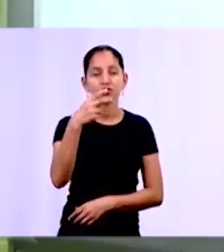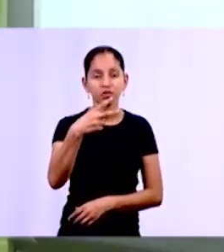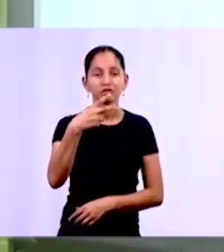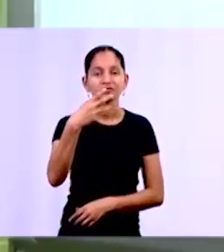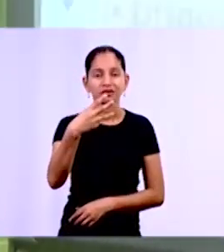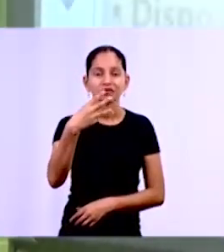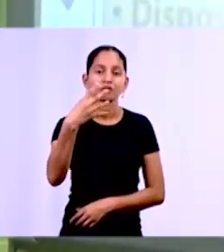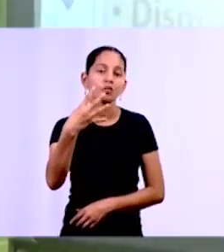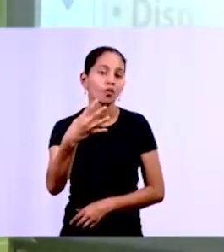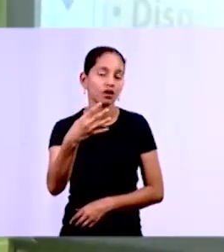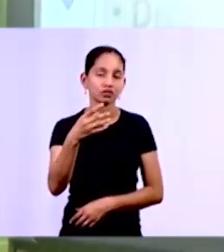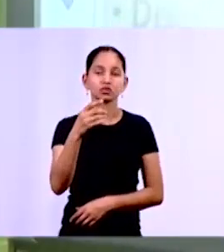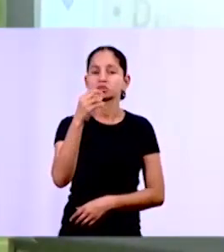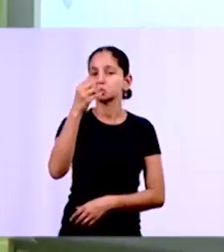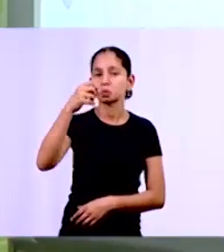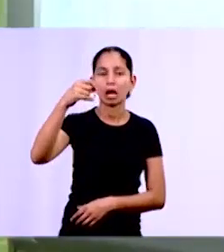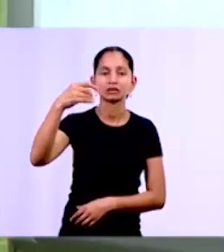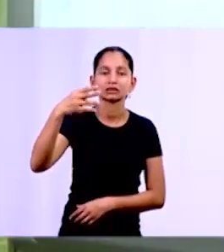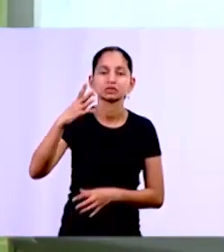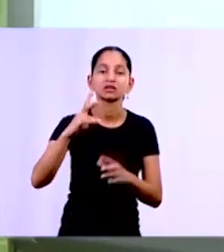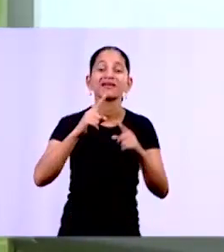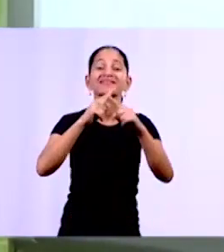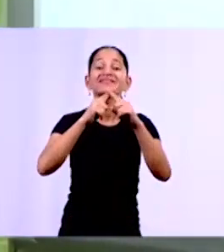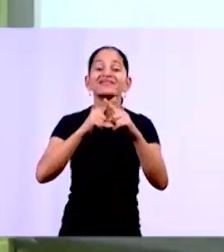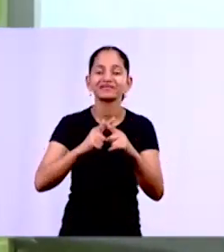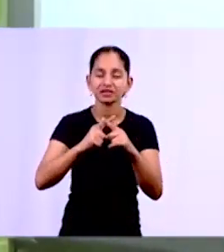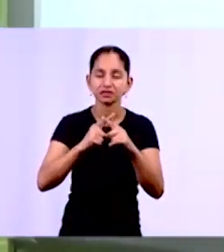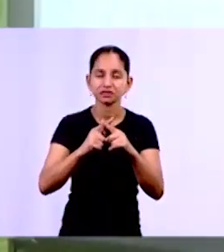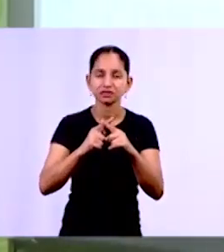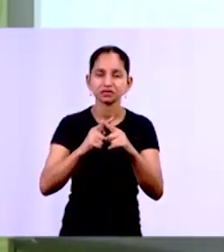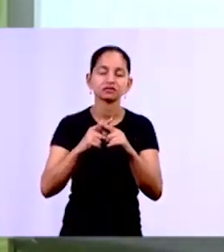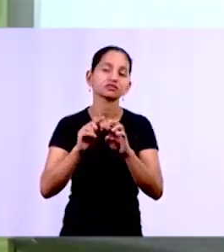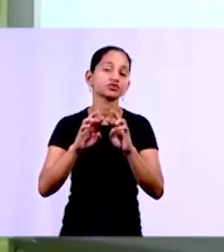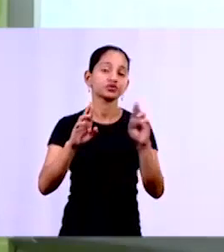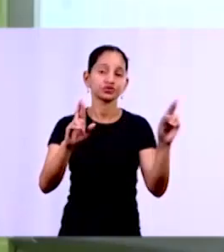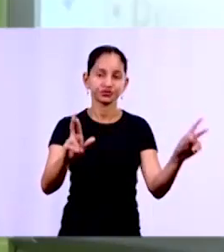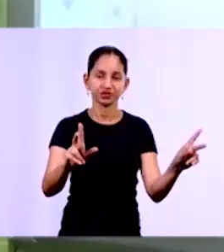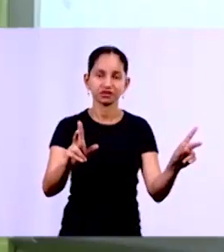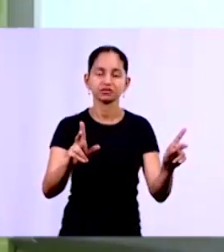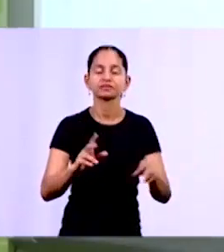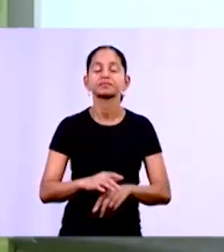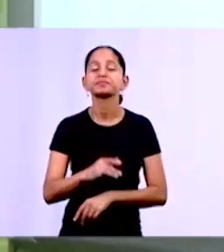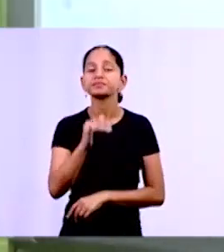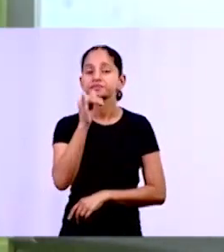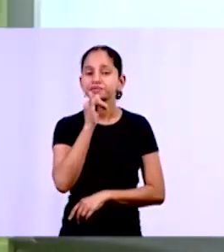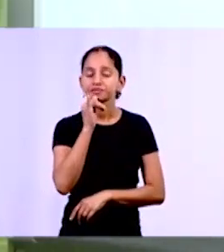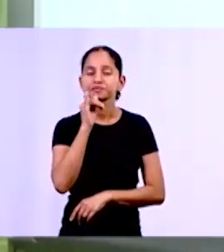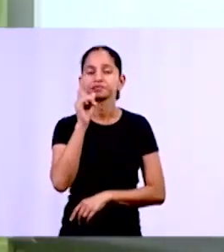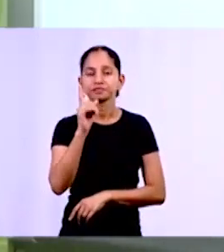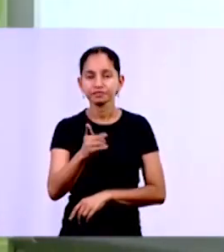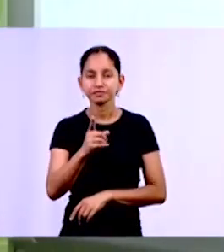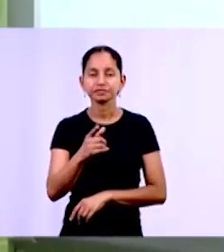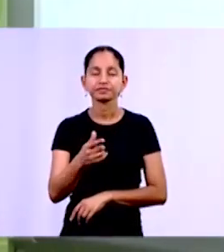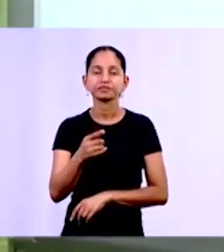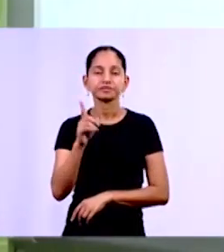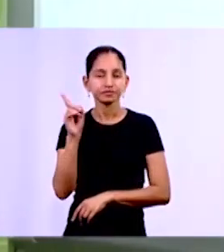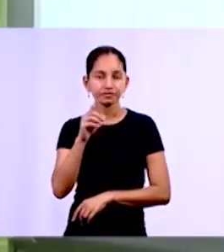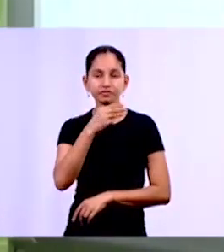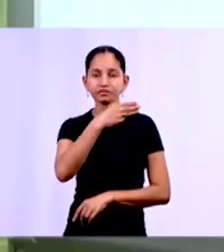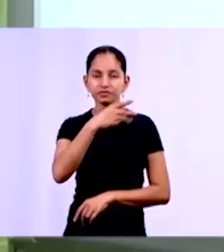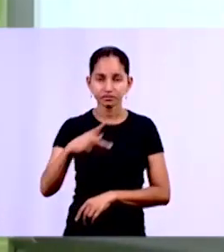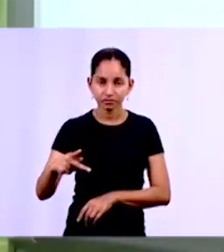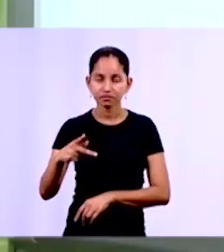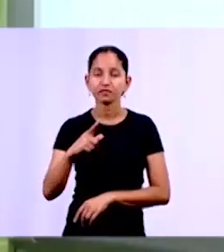4 processadores, cada um com 4, 5, 6 núcleos. Então, por exemplo, eu tenho uma máquina, um workstation que eu trabalho lá no